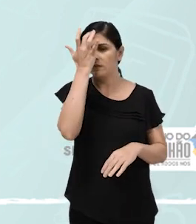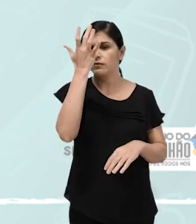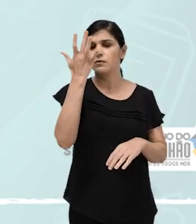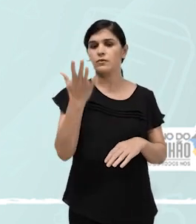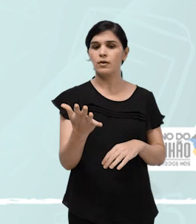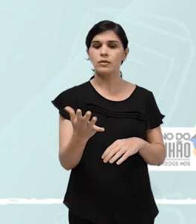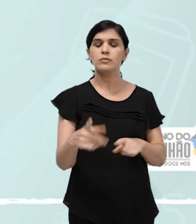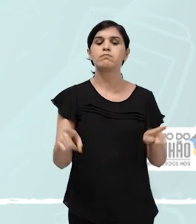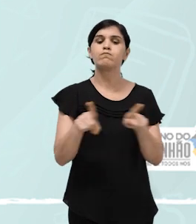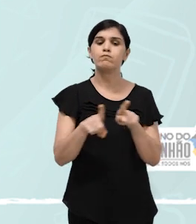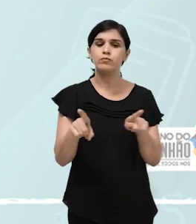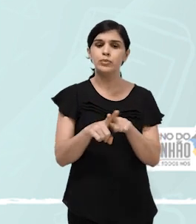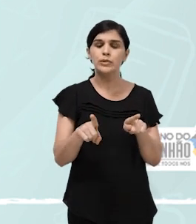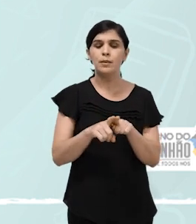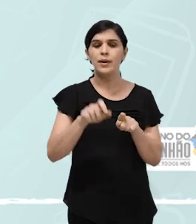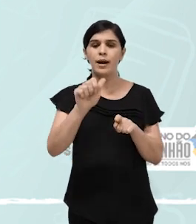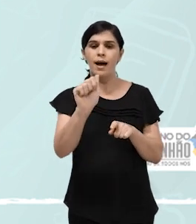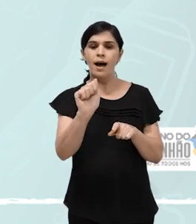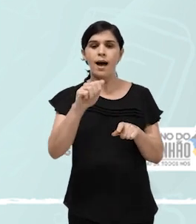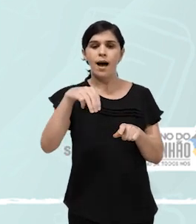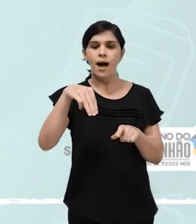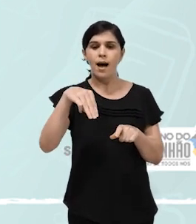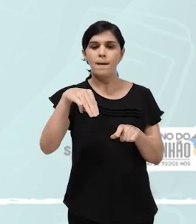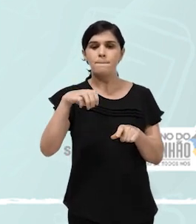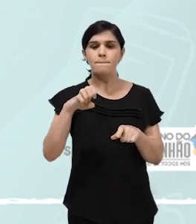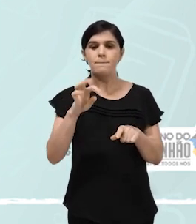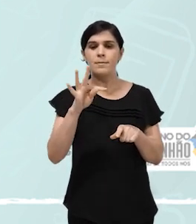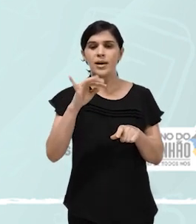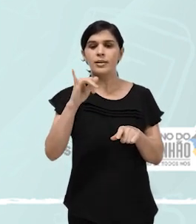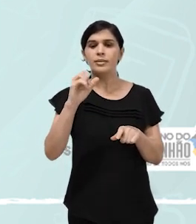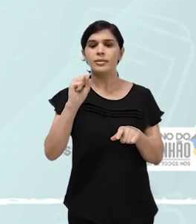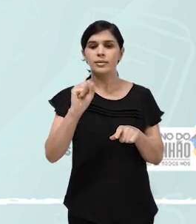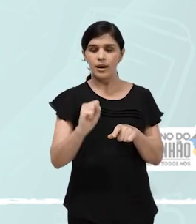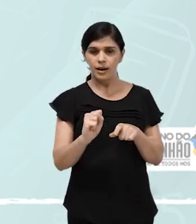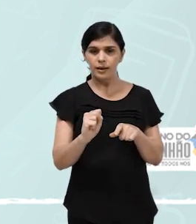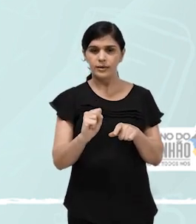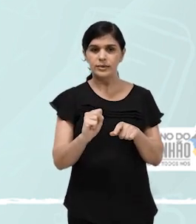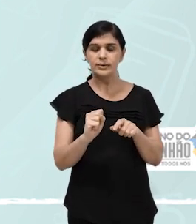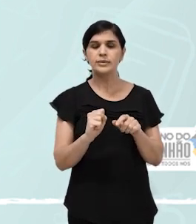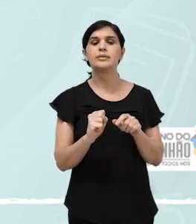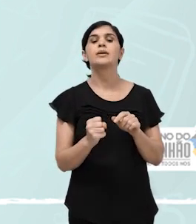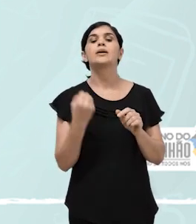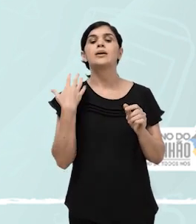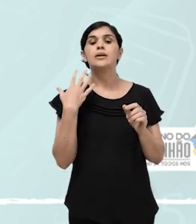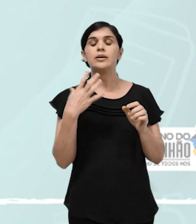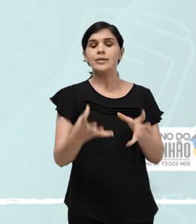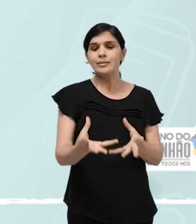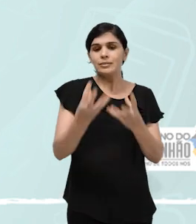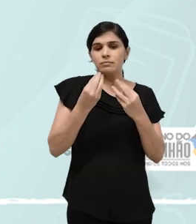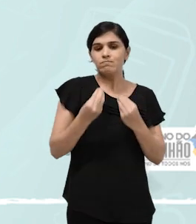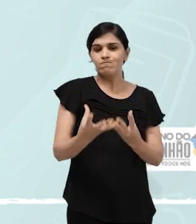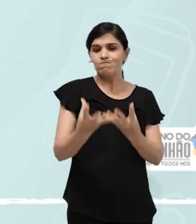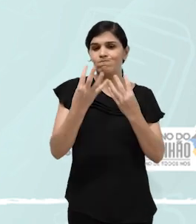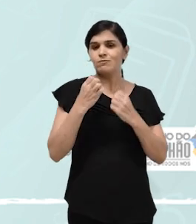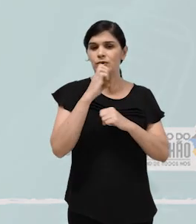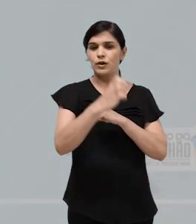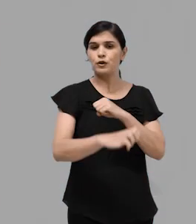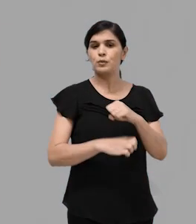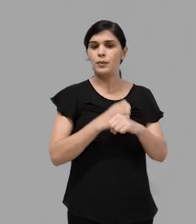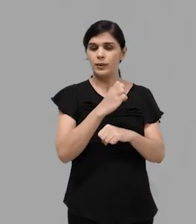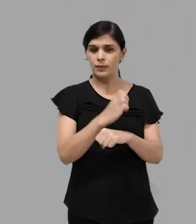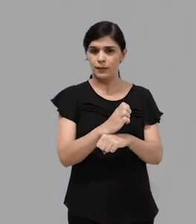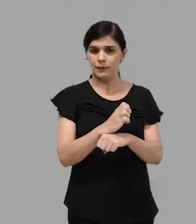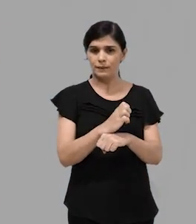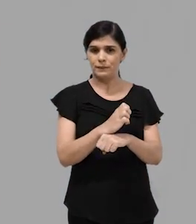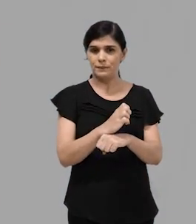ganham elétrons com maior facilidade. Então, metais tendem a perder elétrons com facilidade,